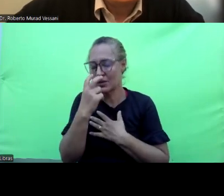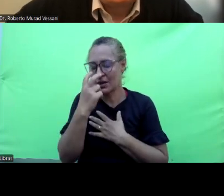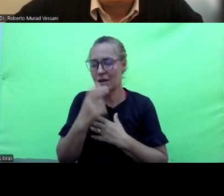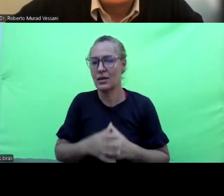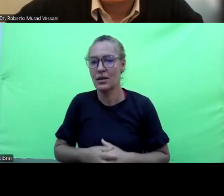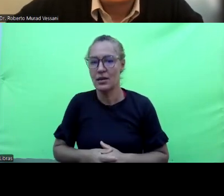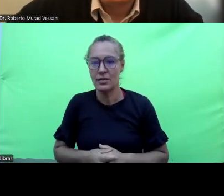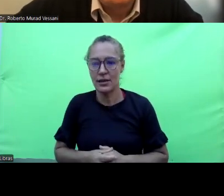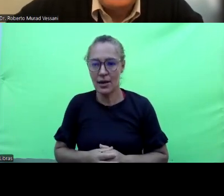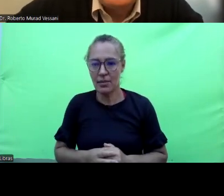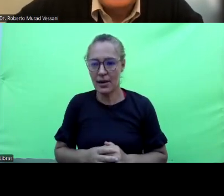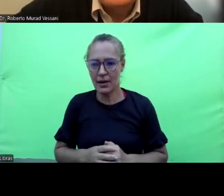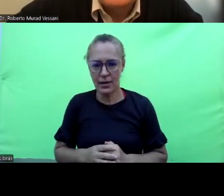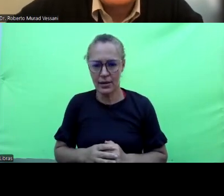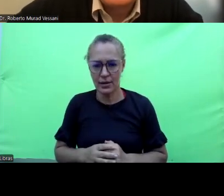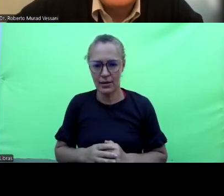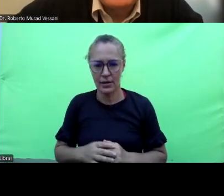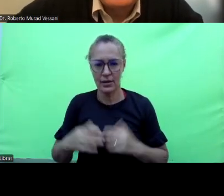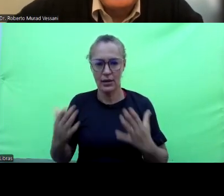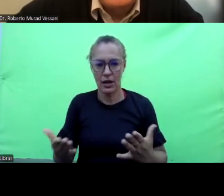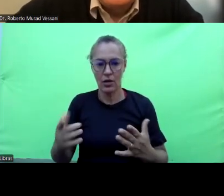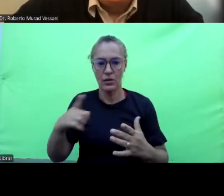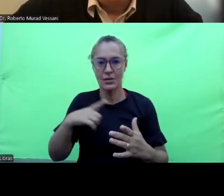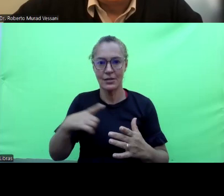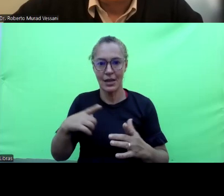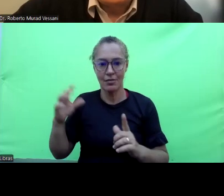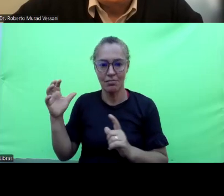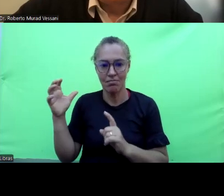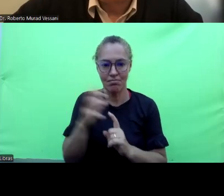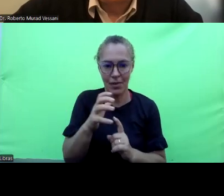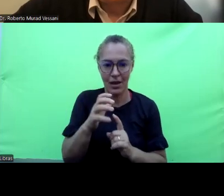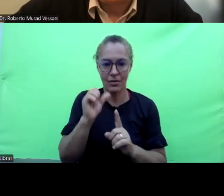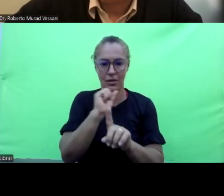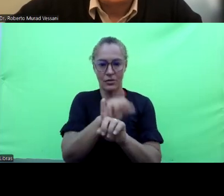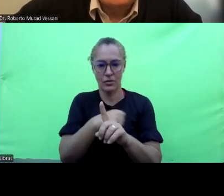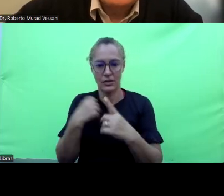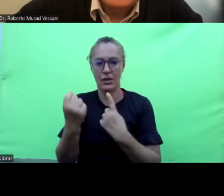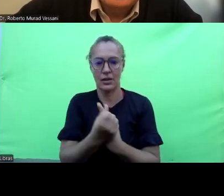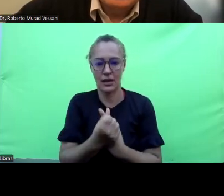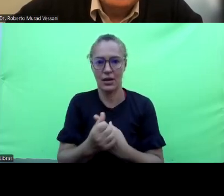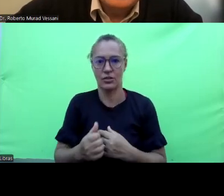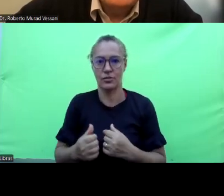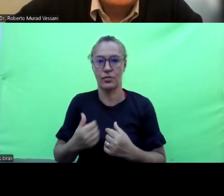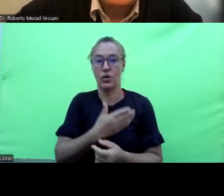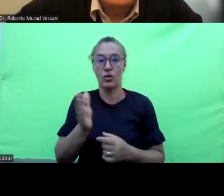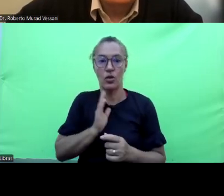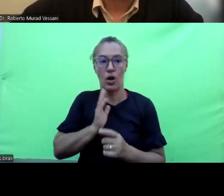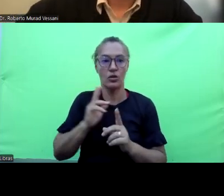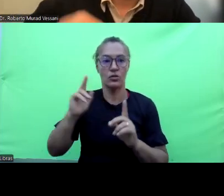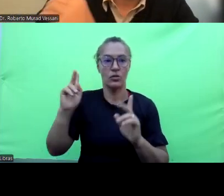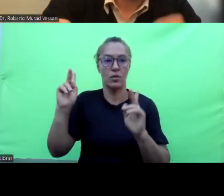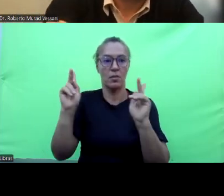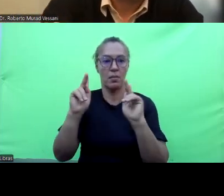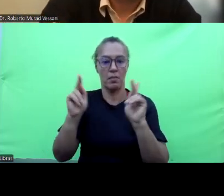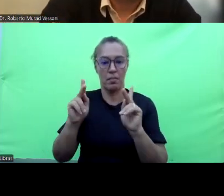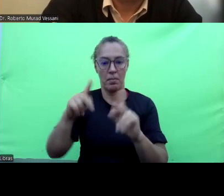Então, isso tem um impacto muito grande na sociedade. No nosso país, a gente tem poucos estudos, né? Esse estudo que eu